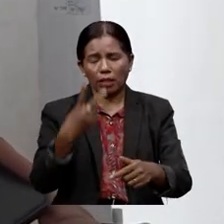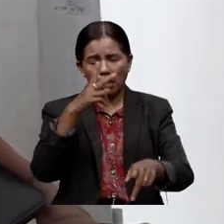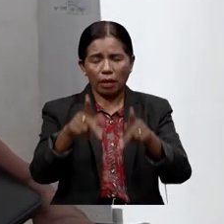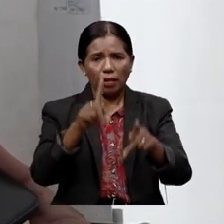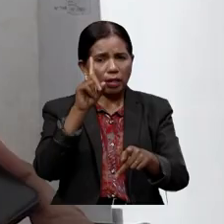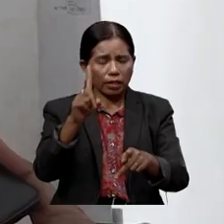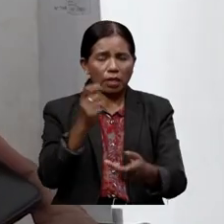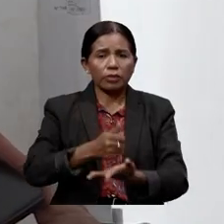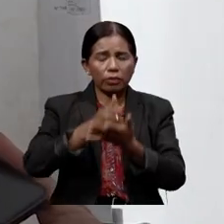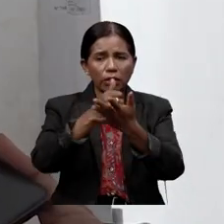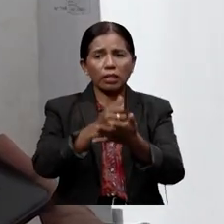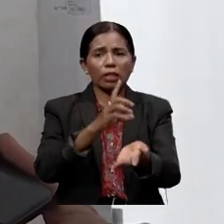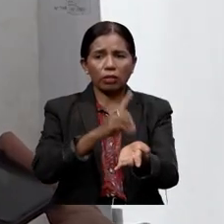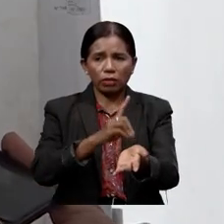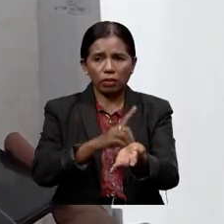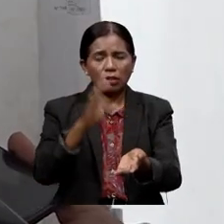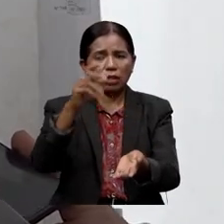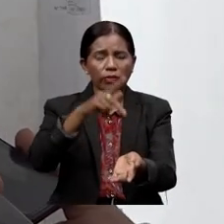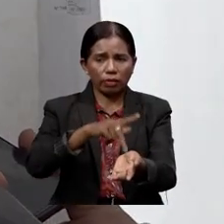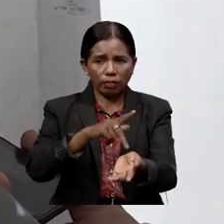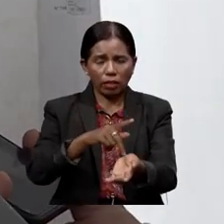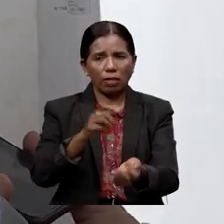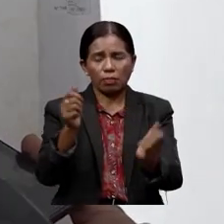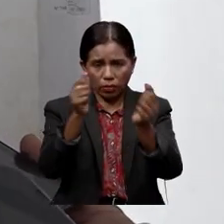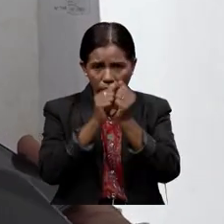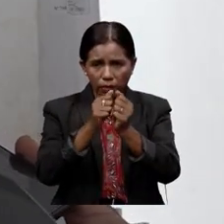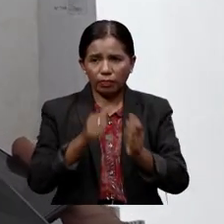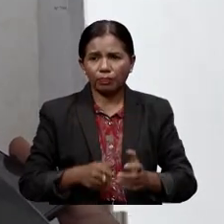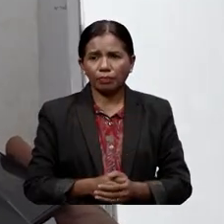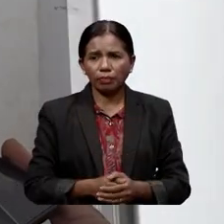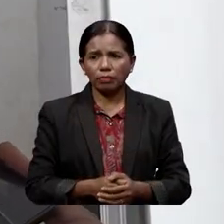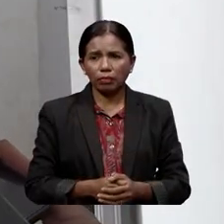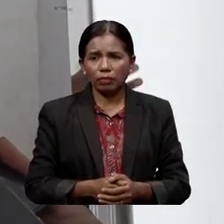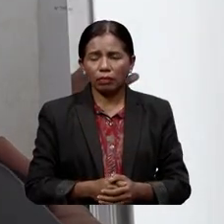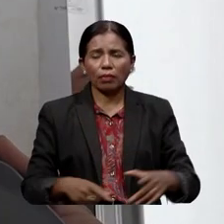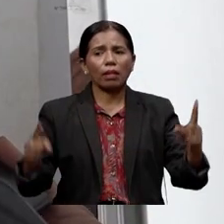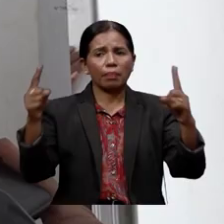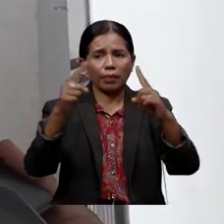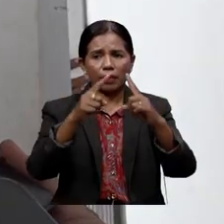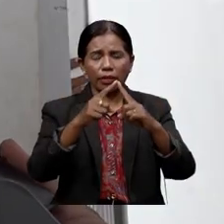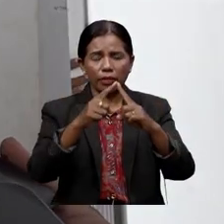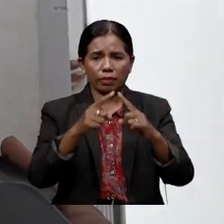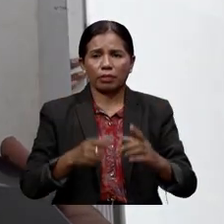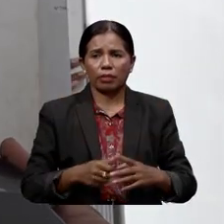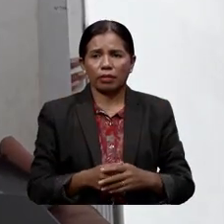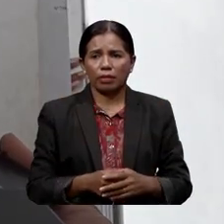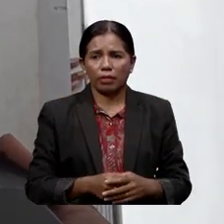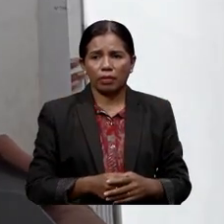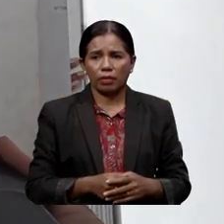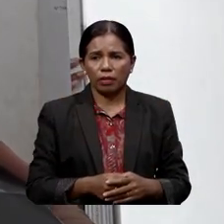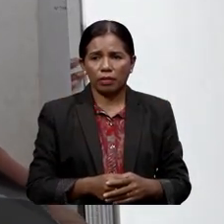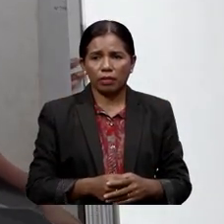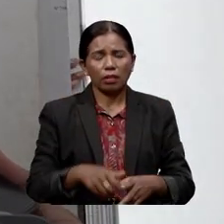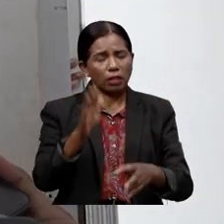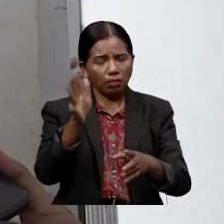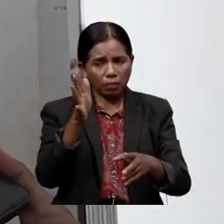né? E o médico acompanha, ou a enfermeira acompanha, né? Né? Bela toba, liuba, lima lume, nem lume,